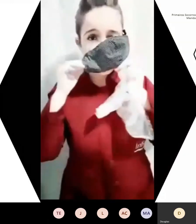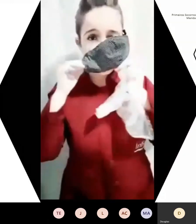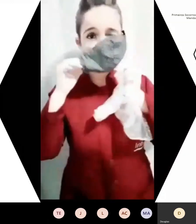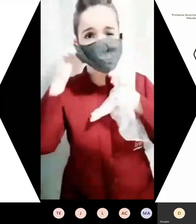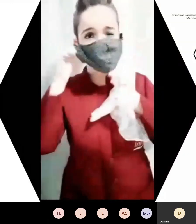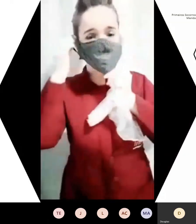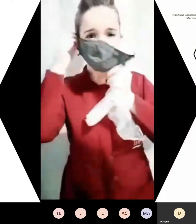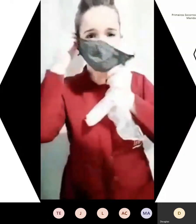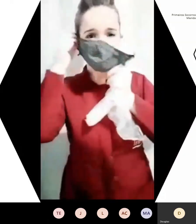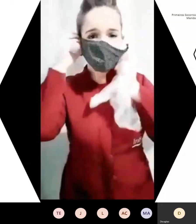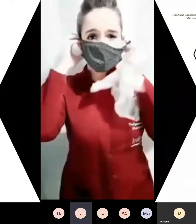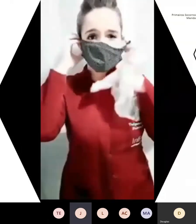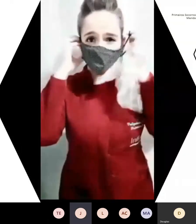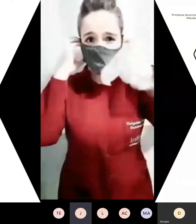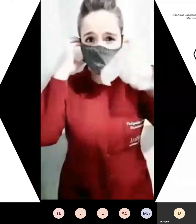ela tem que cobrir